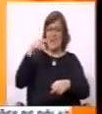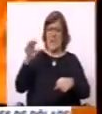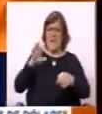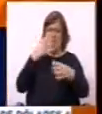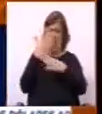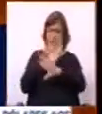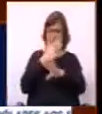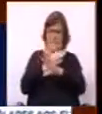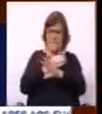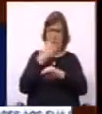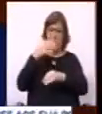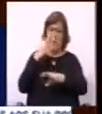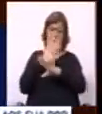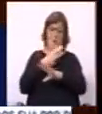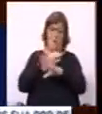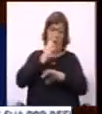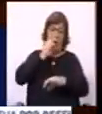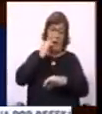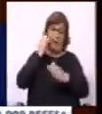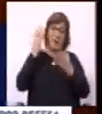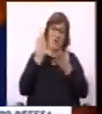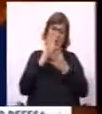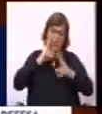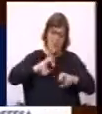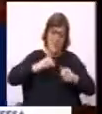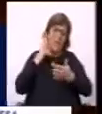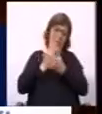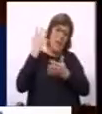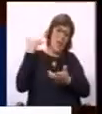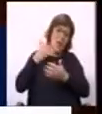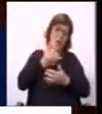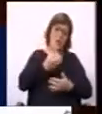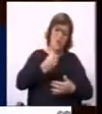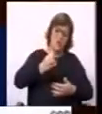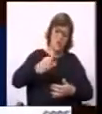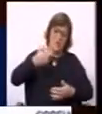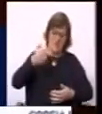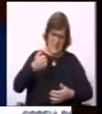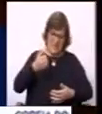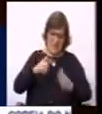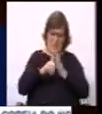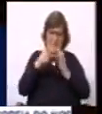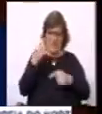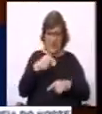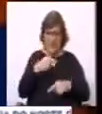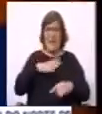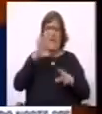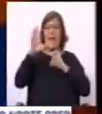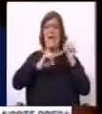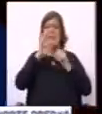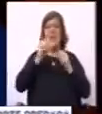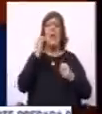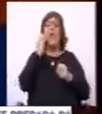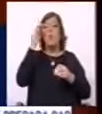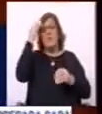fenómeno dos fogos extremos é estudado desde 2005 pelo projeto Fire Extre, que pretende arranjar formas de prevenir e